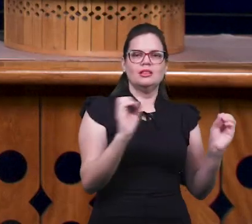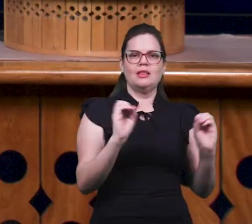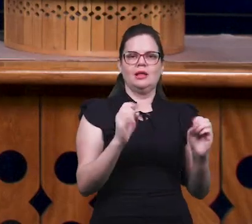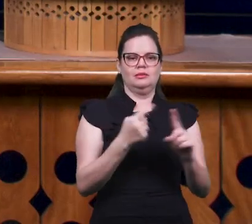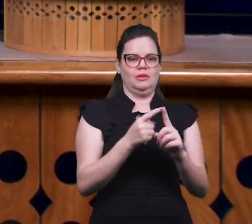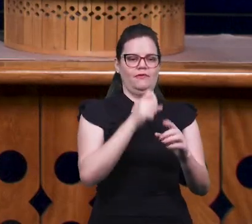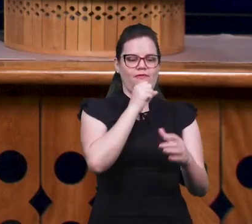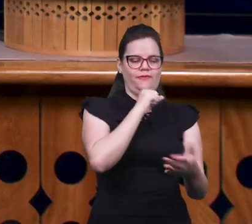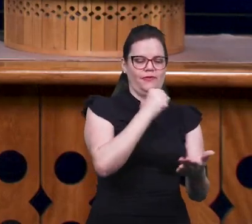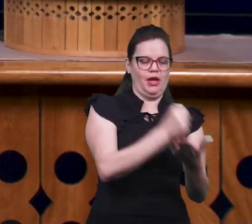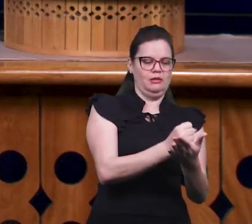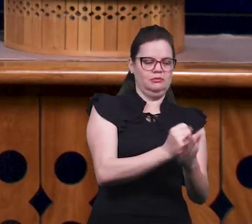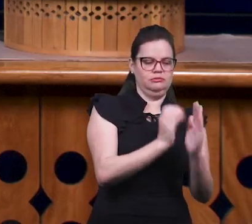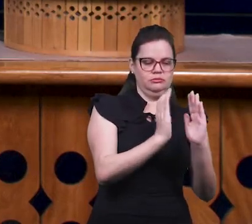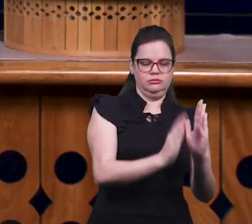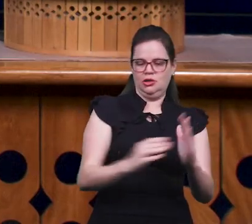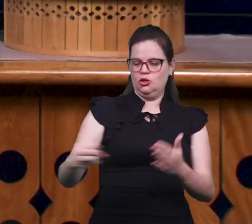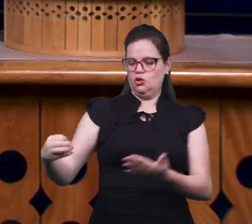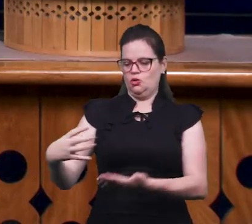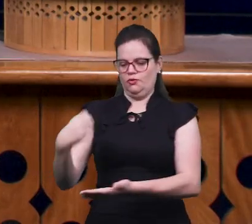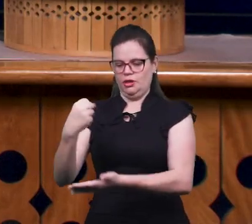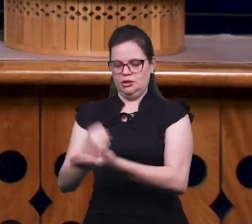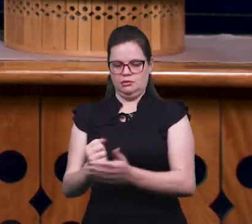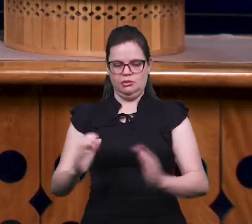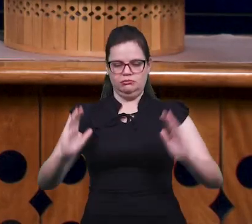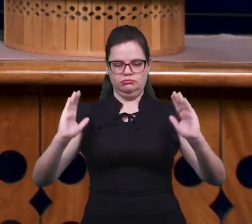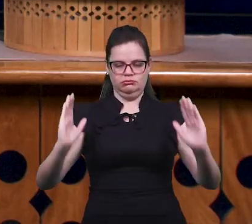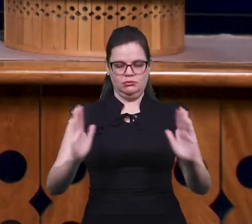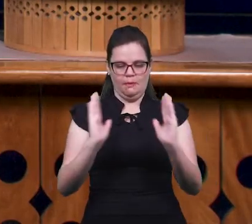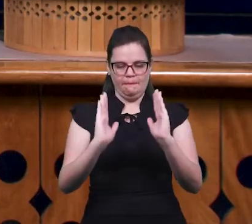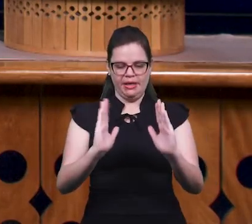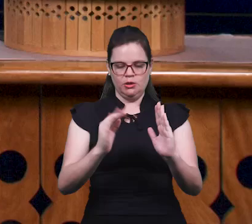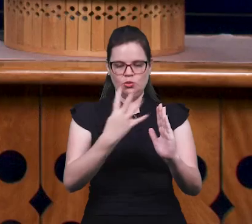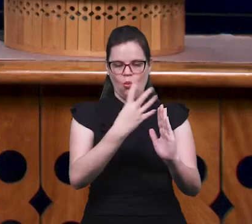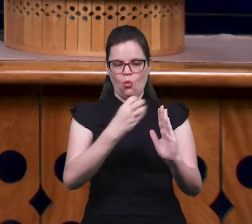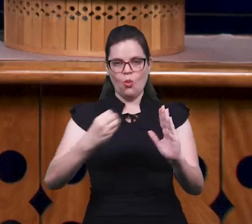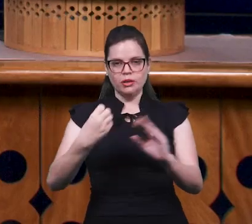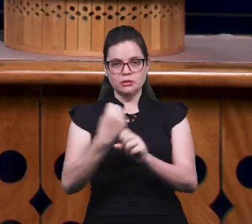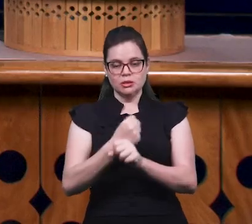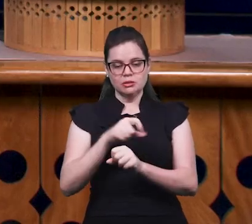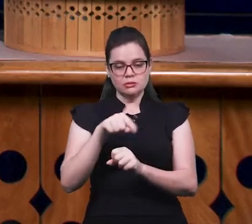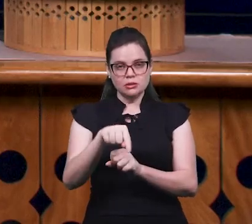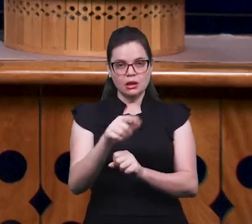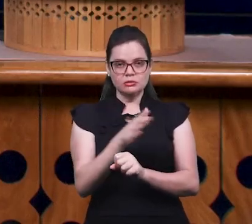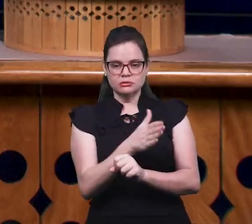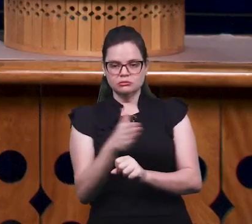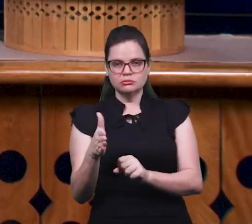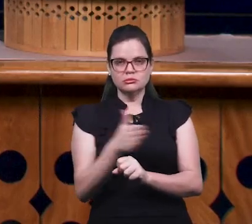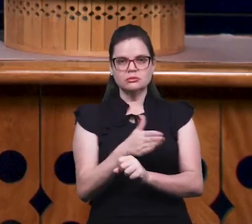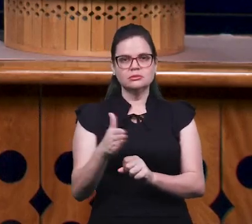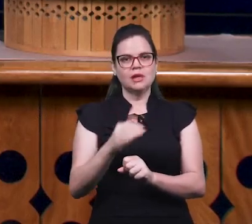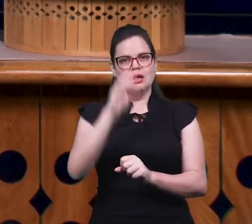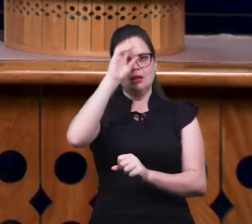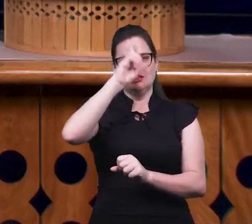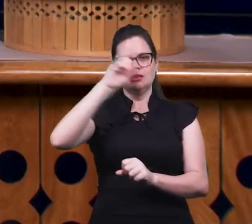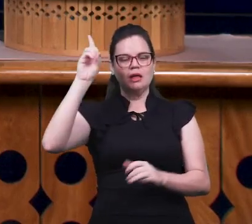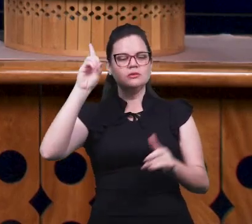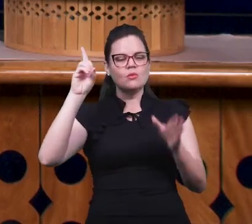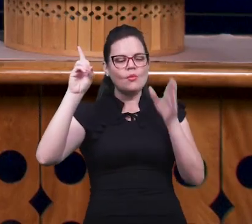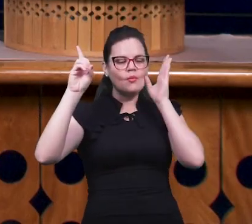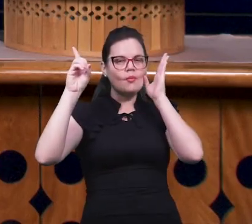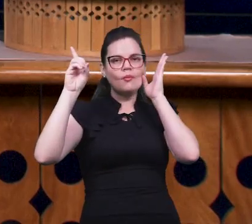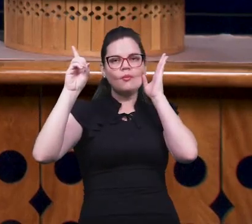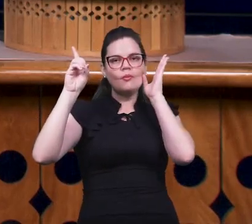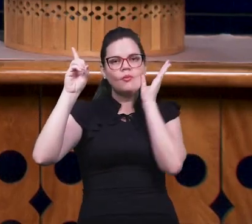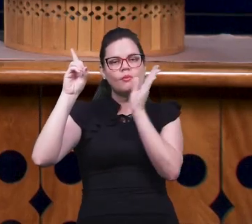queria ouvir os profetas. Deus parou de falar pelos profetas. Nesse intervalo entre o Velho e o Novo Testamento, 400 anos aproximadamente, você vai ver